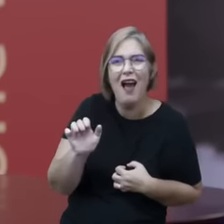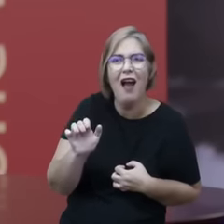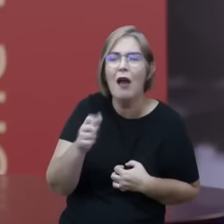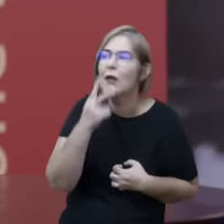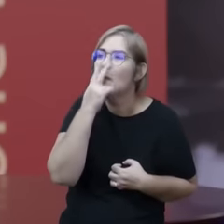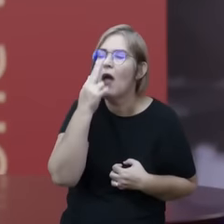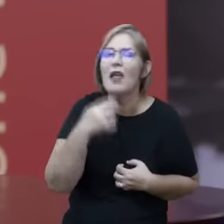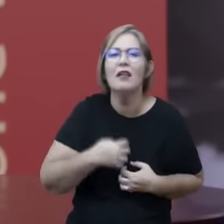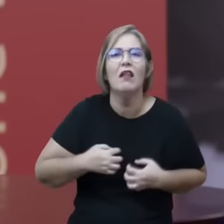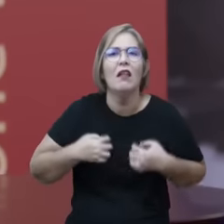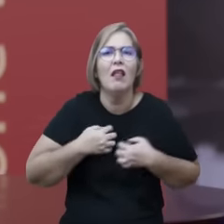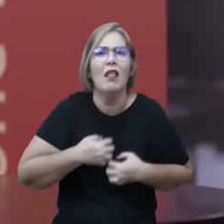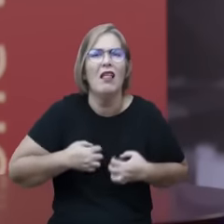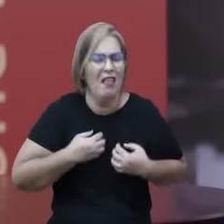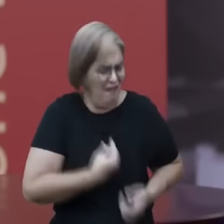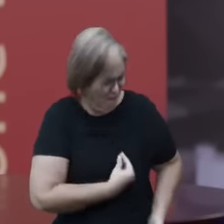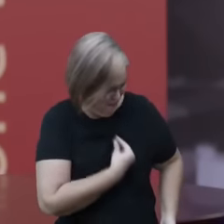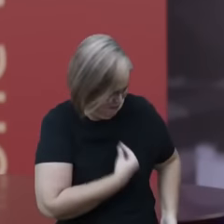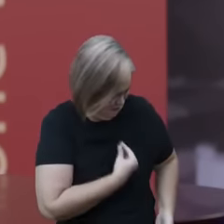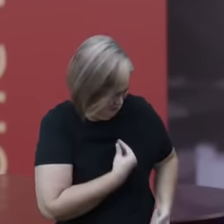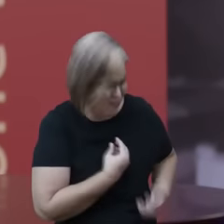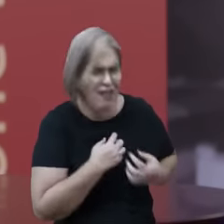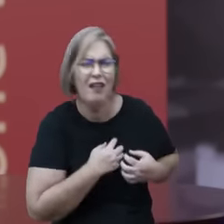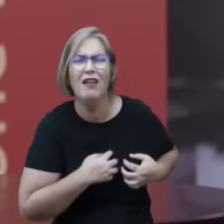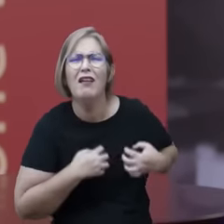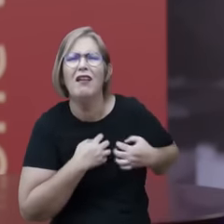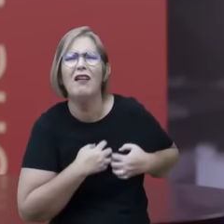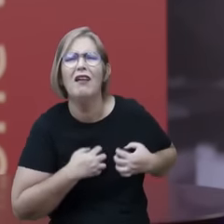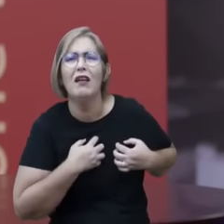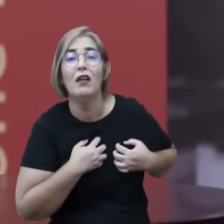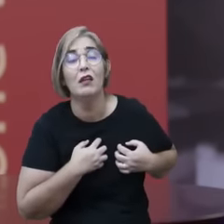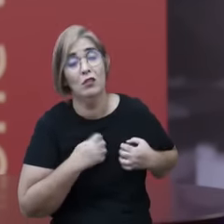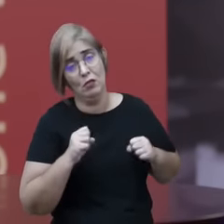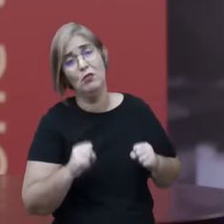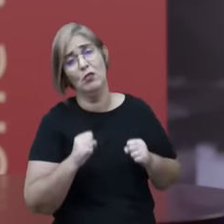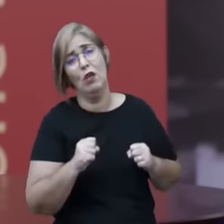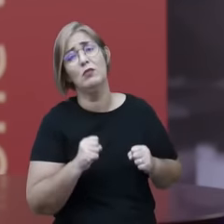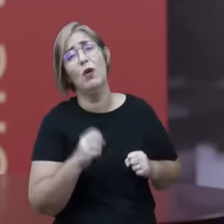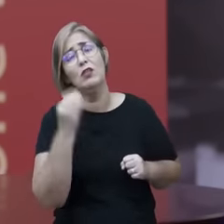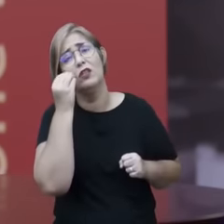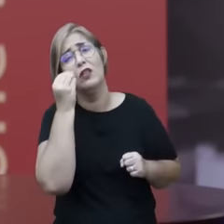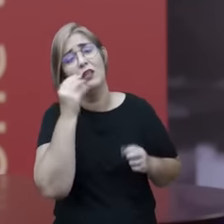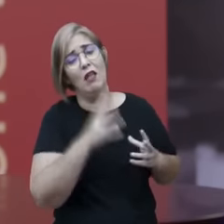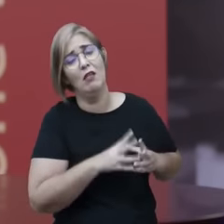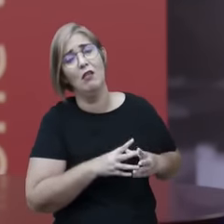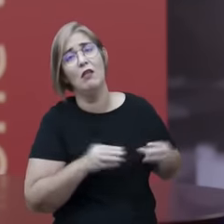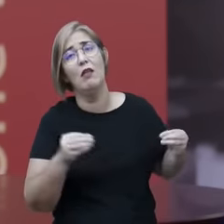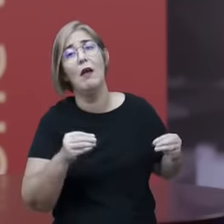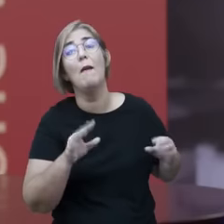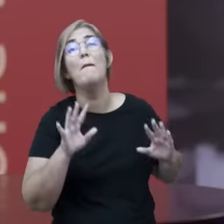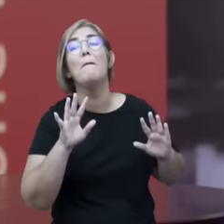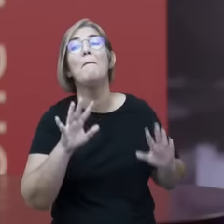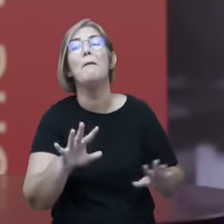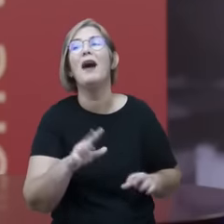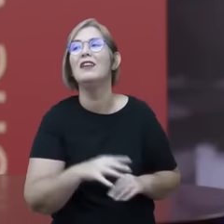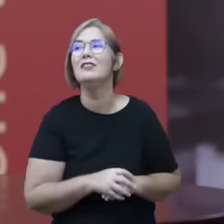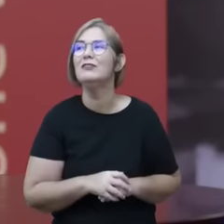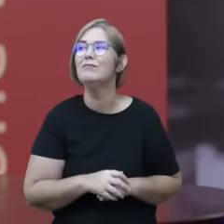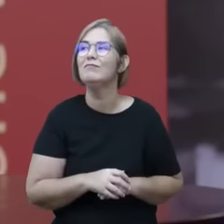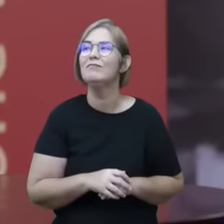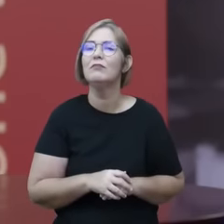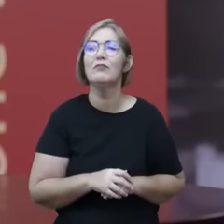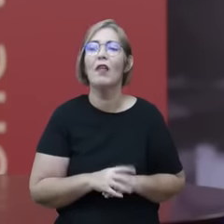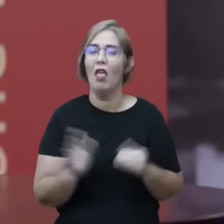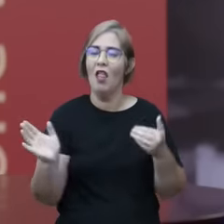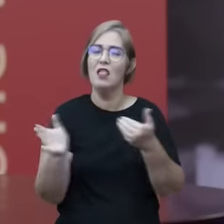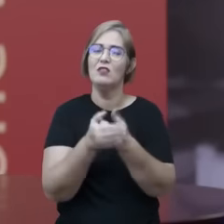angústia metafísica. Nós podemos nos livrar dela, claro, mas a custa de uma letargia, a custa de